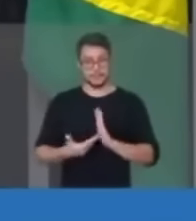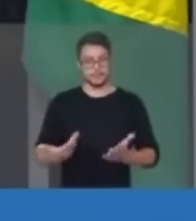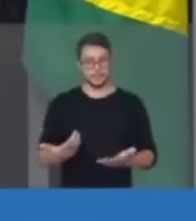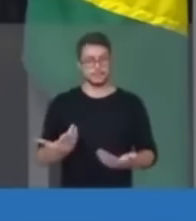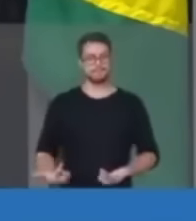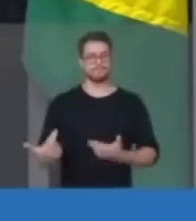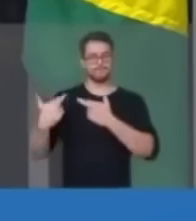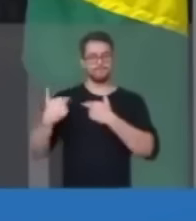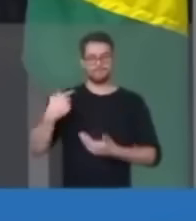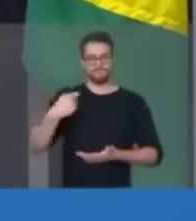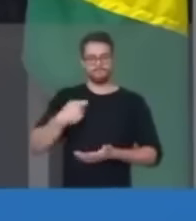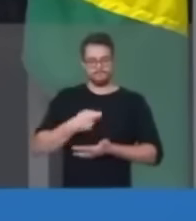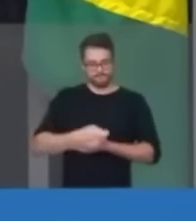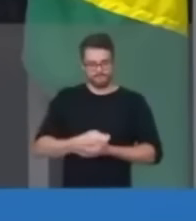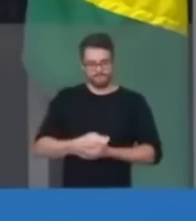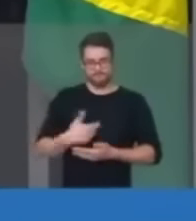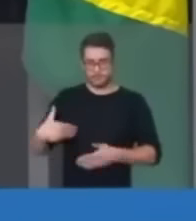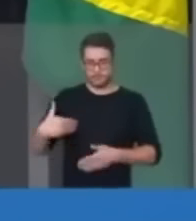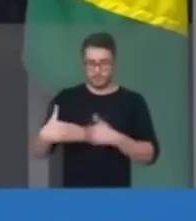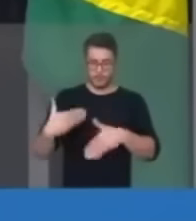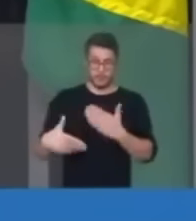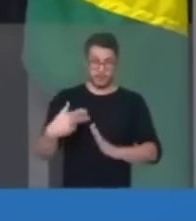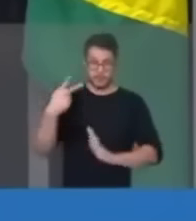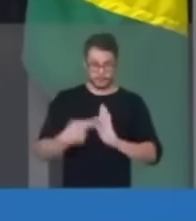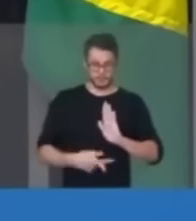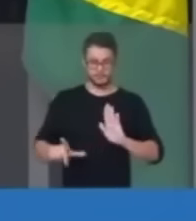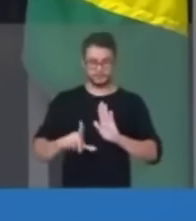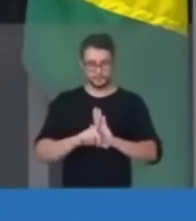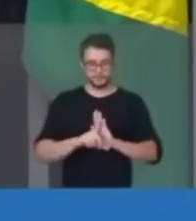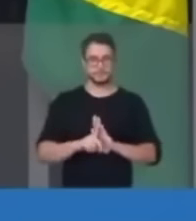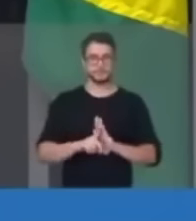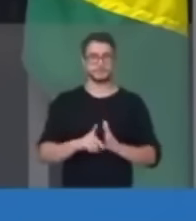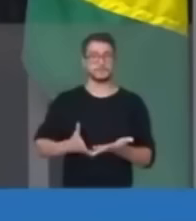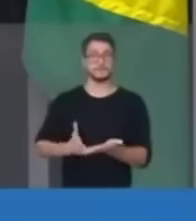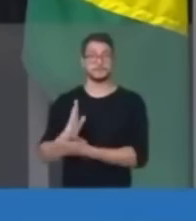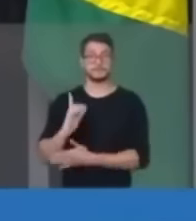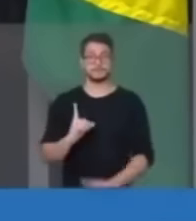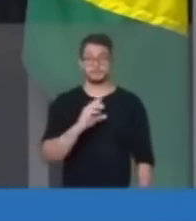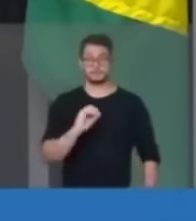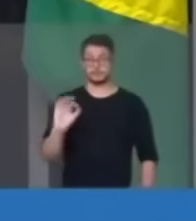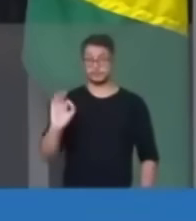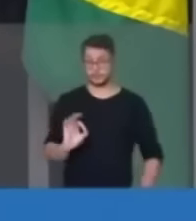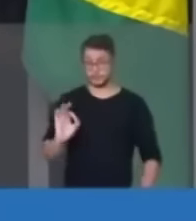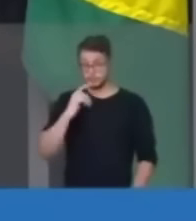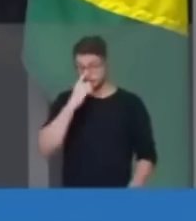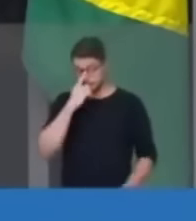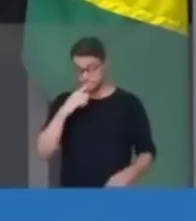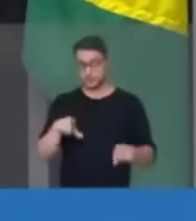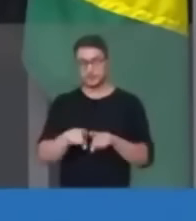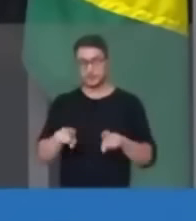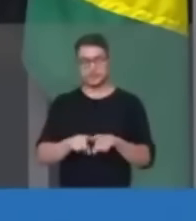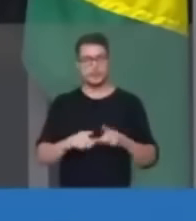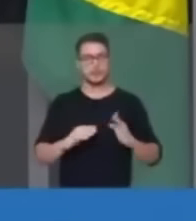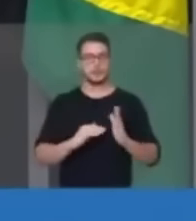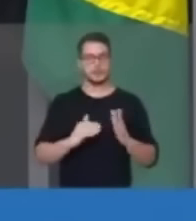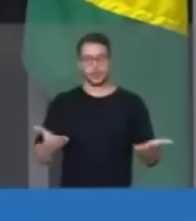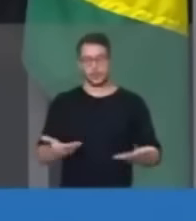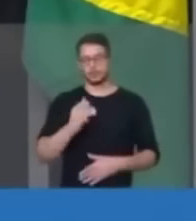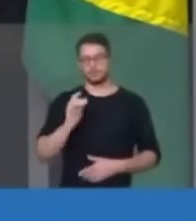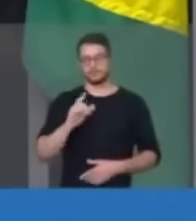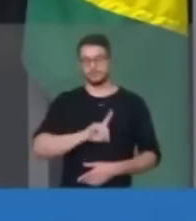por avo dei e aprov poran e da mesma forma o Senado da República dia muito triste pro